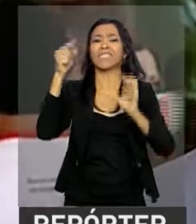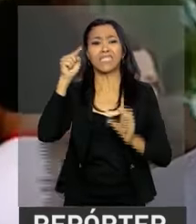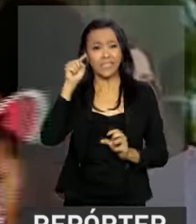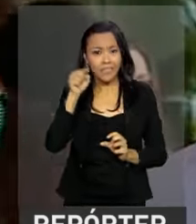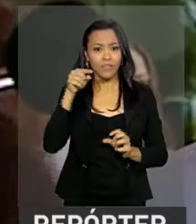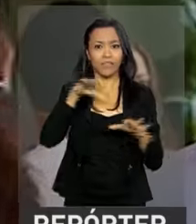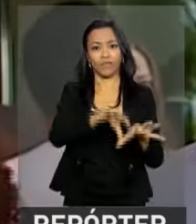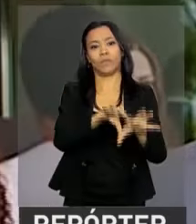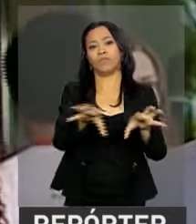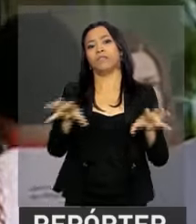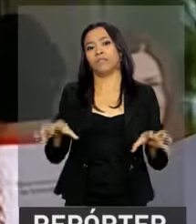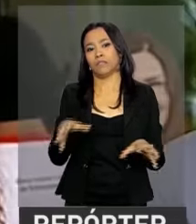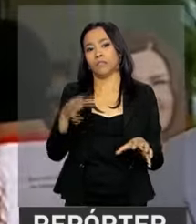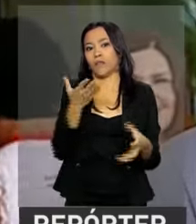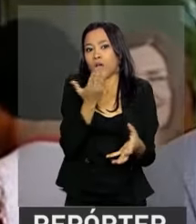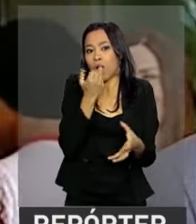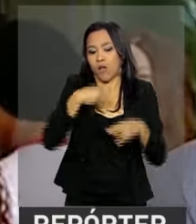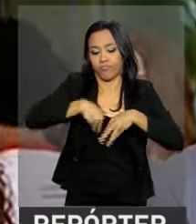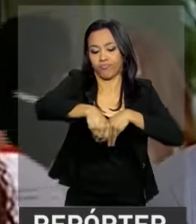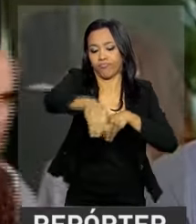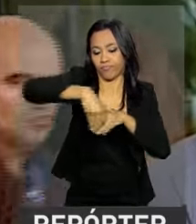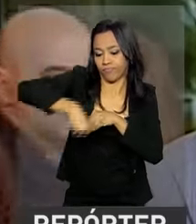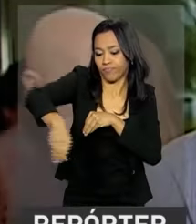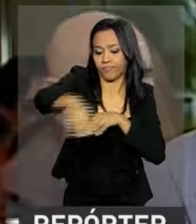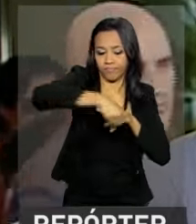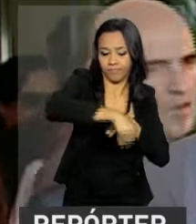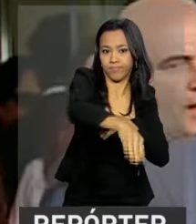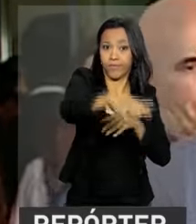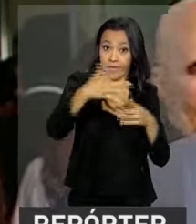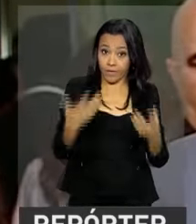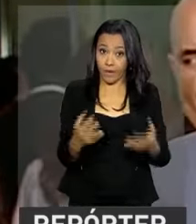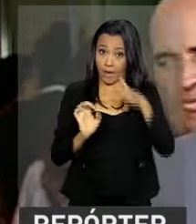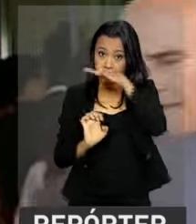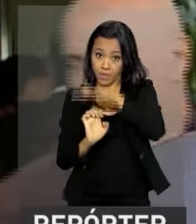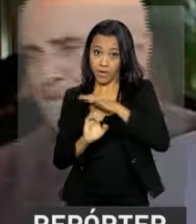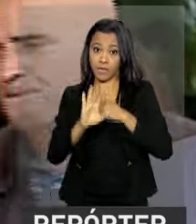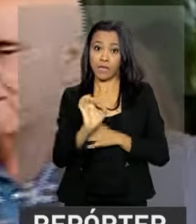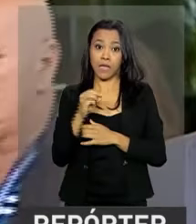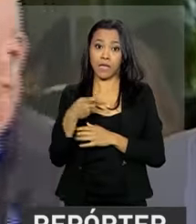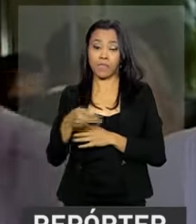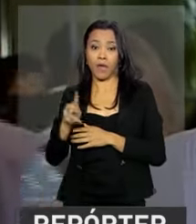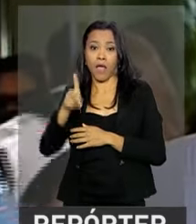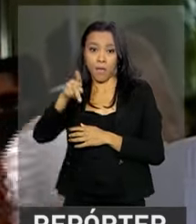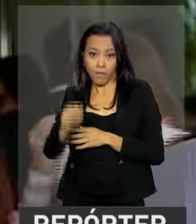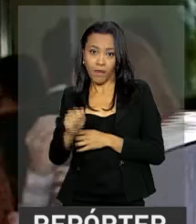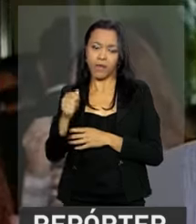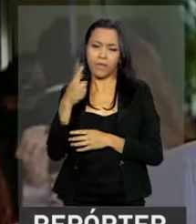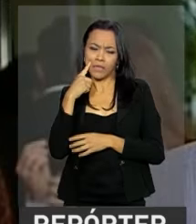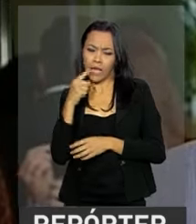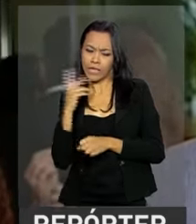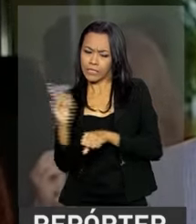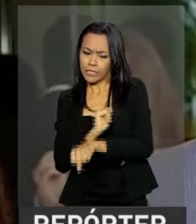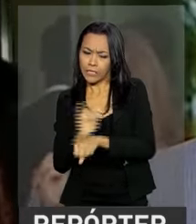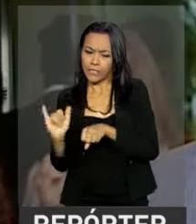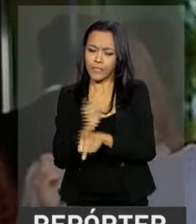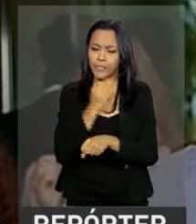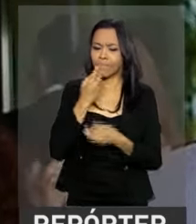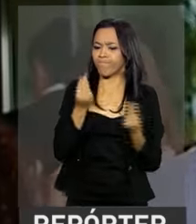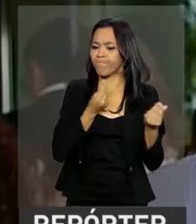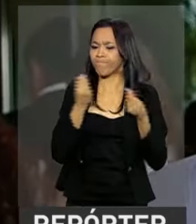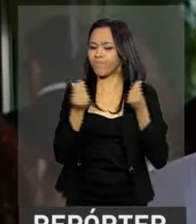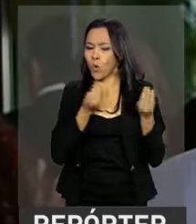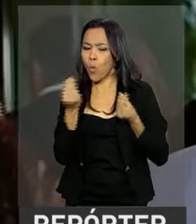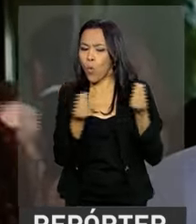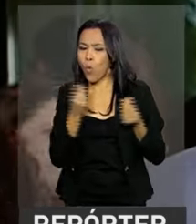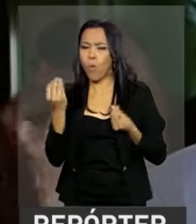à produção de alimentos a embrapa está muito engajada na busca de estratégias para mitigar